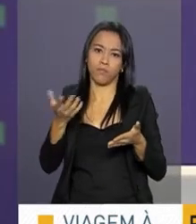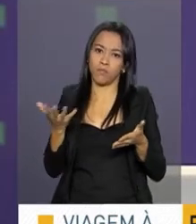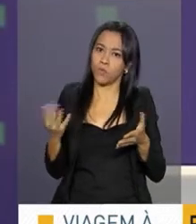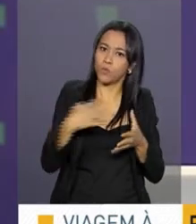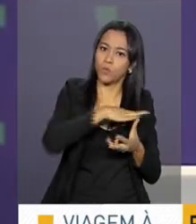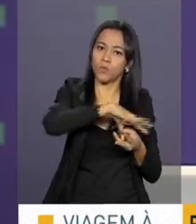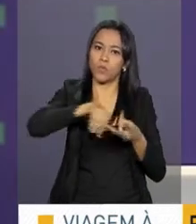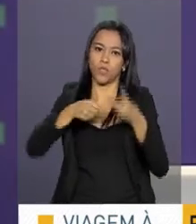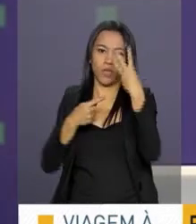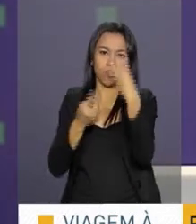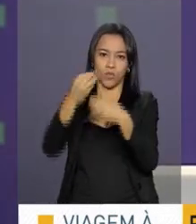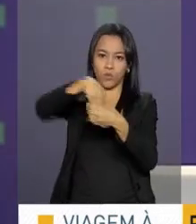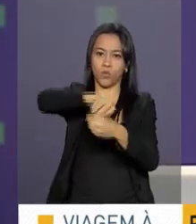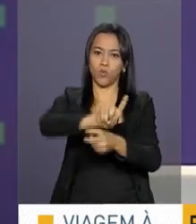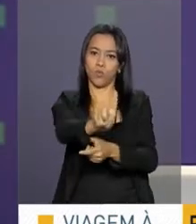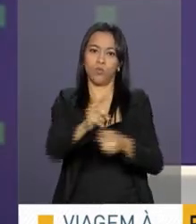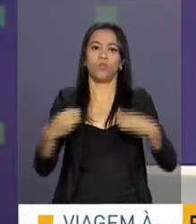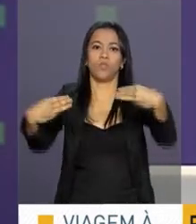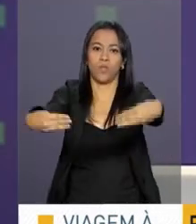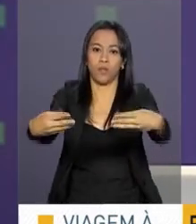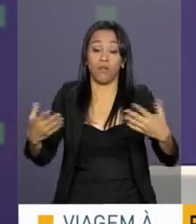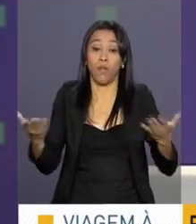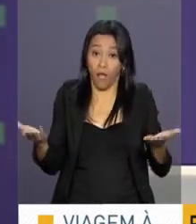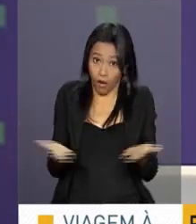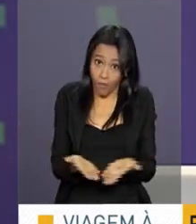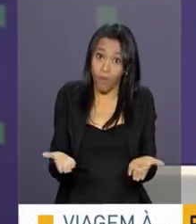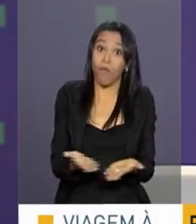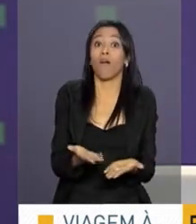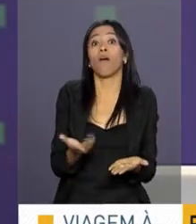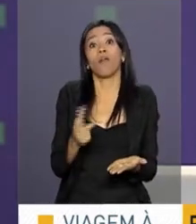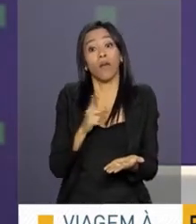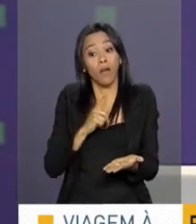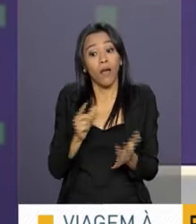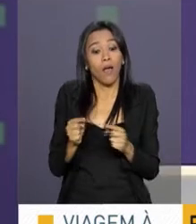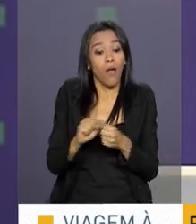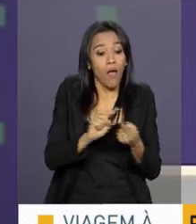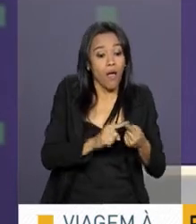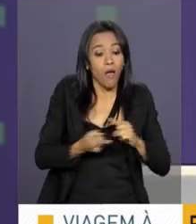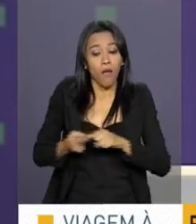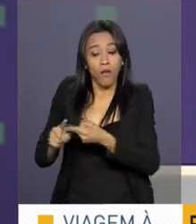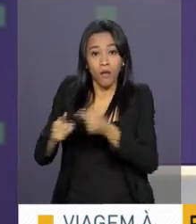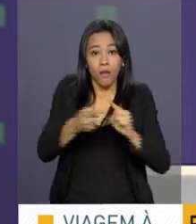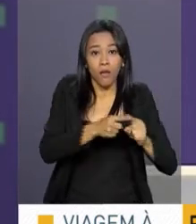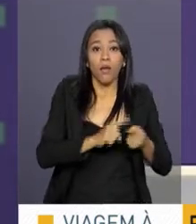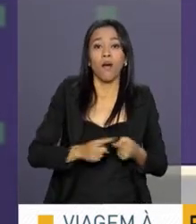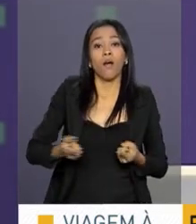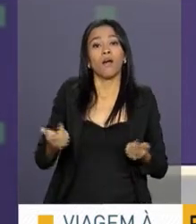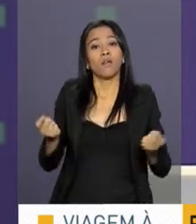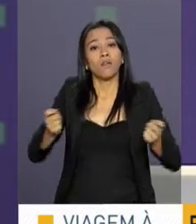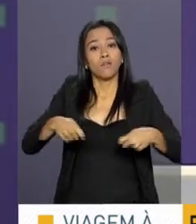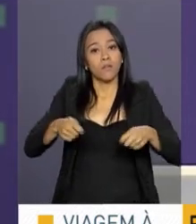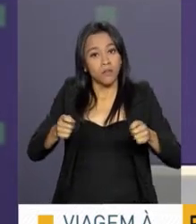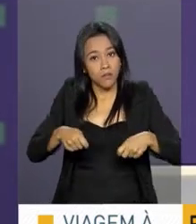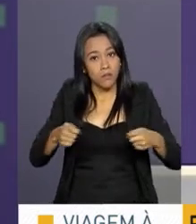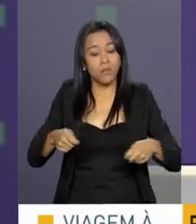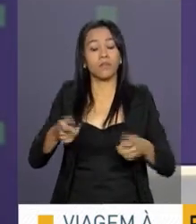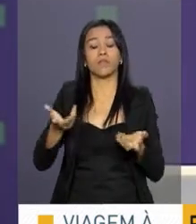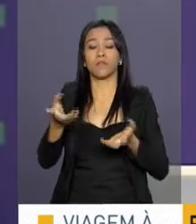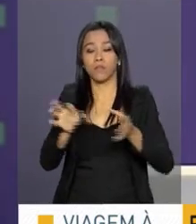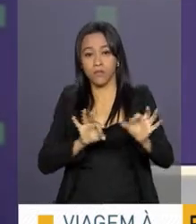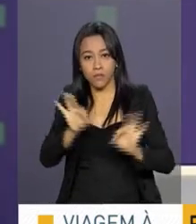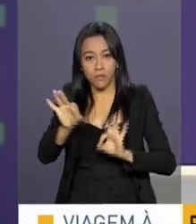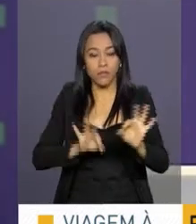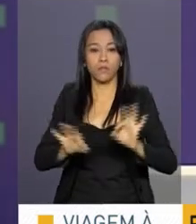primeira vez na história do Brasil, nós estamos tendo a oportunidade, né, de planejar a infraestrutura brasileira